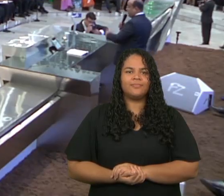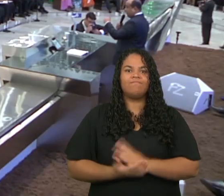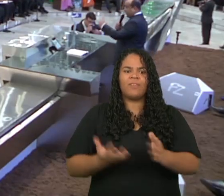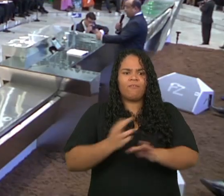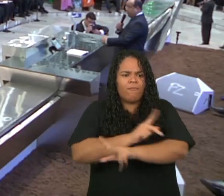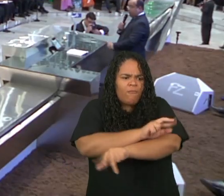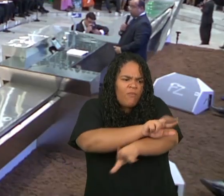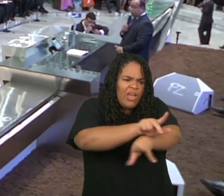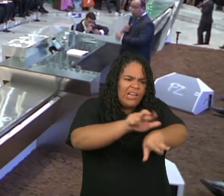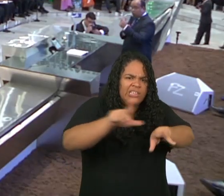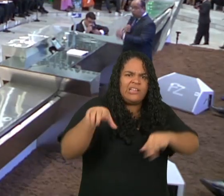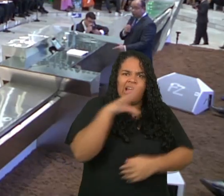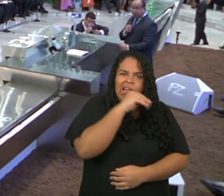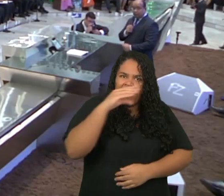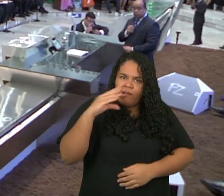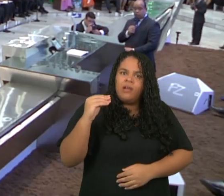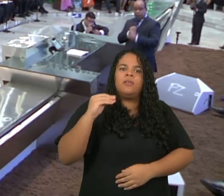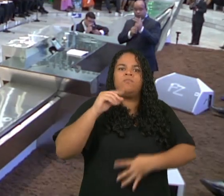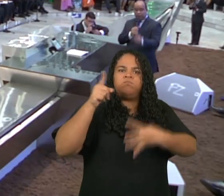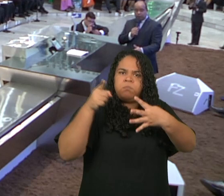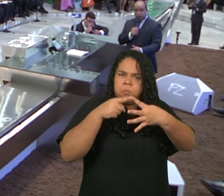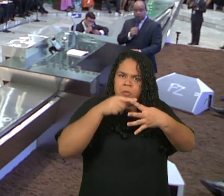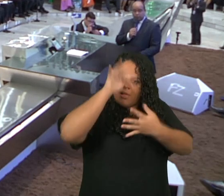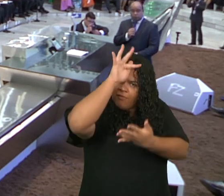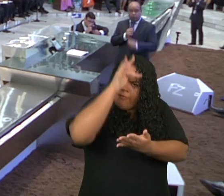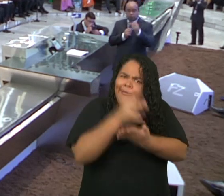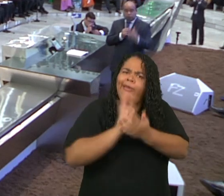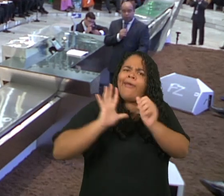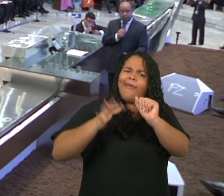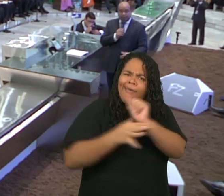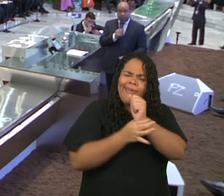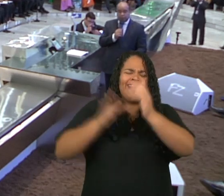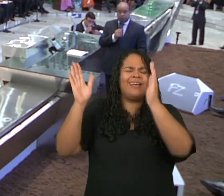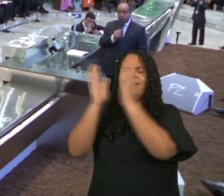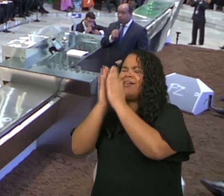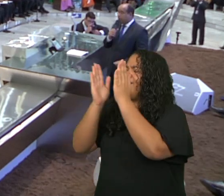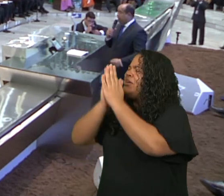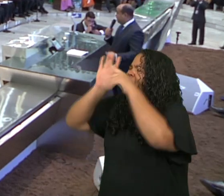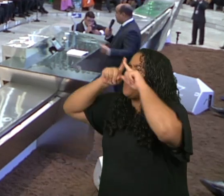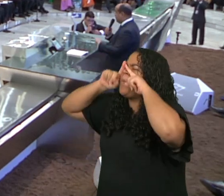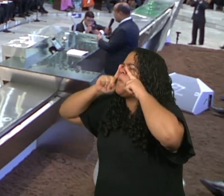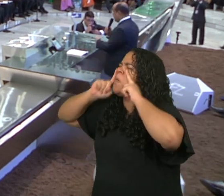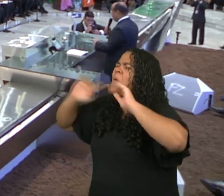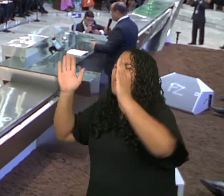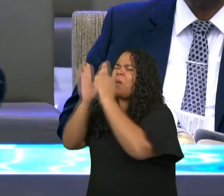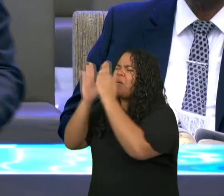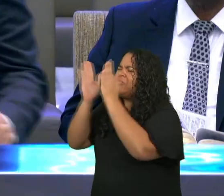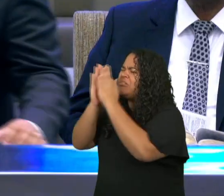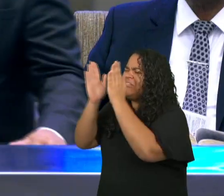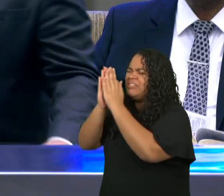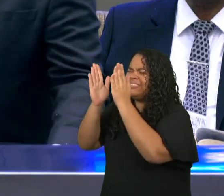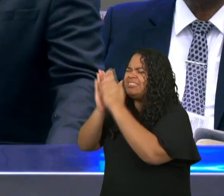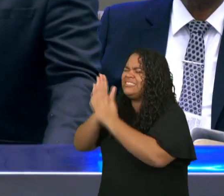na fé. Crê em Deus, ora a Deus, fala com Deus, chora para Deus, mas não ama a Deus.